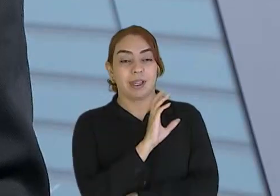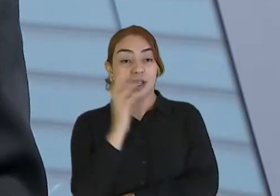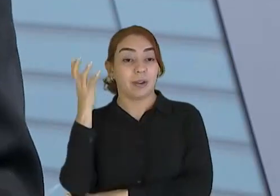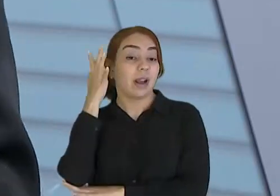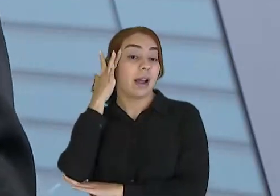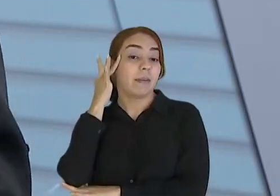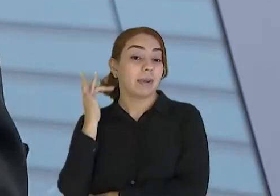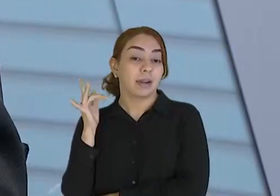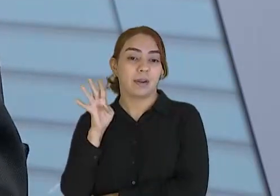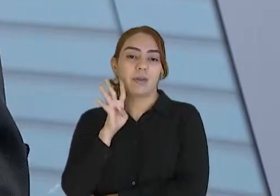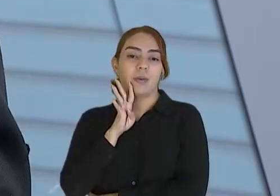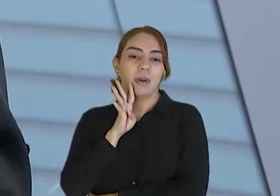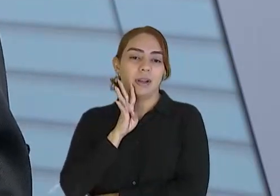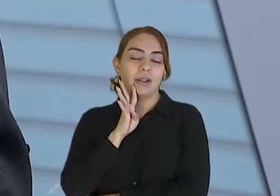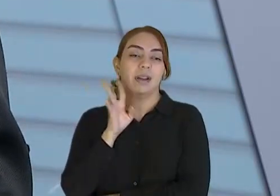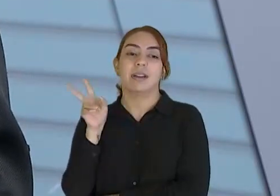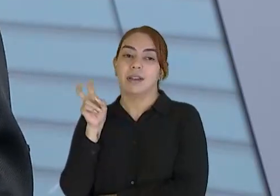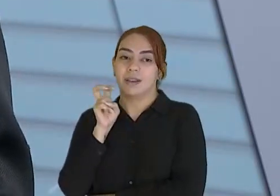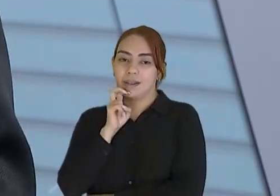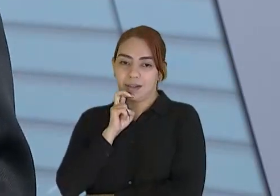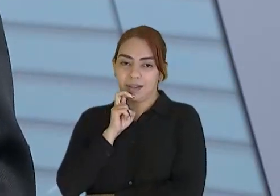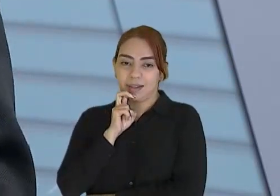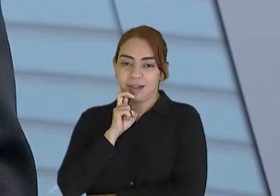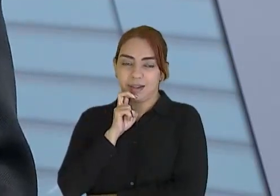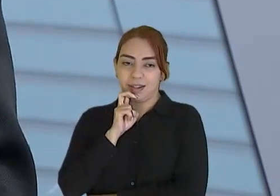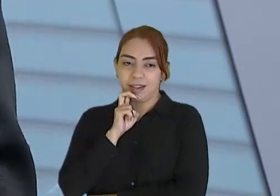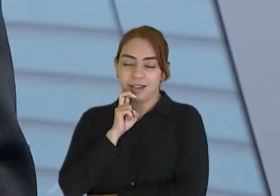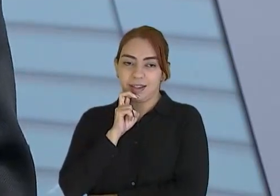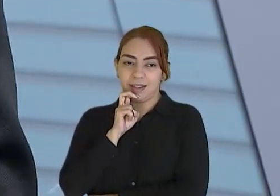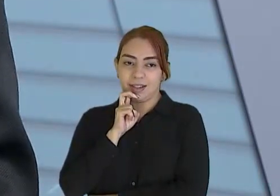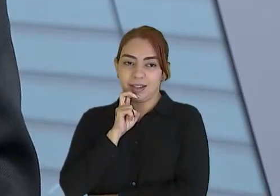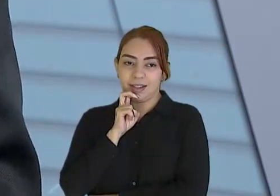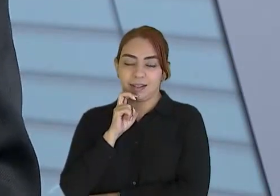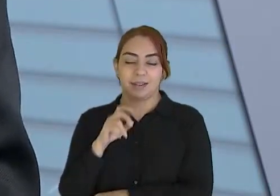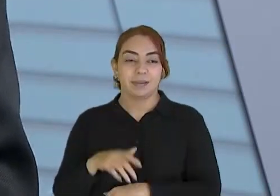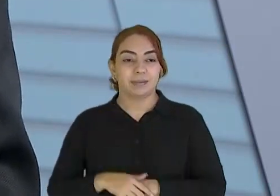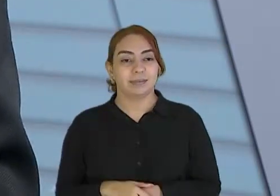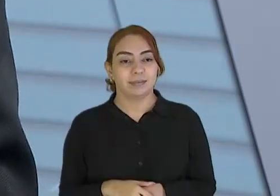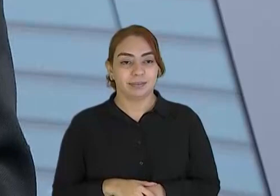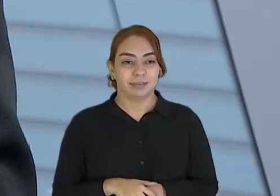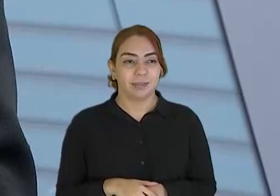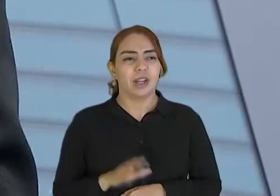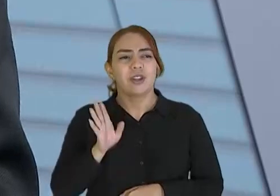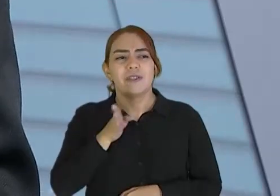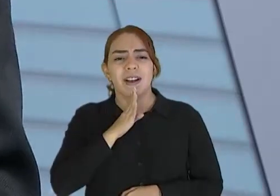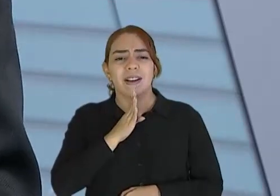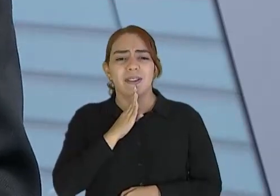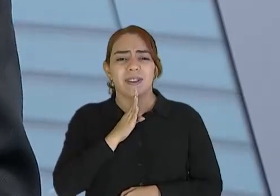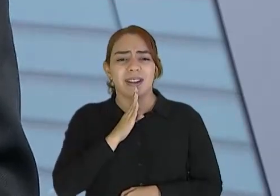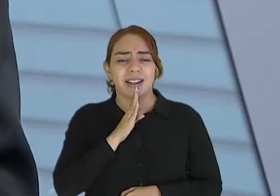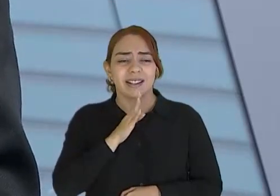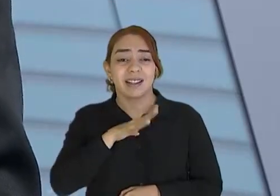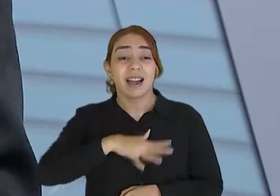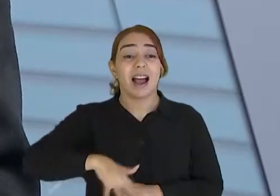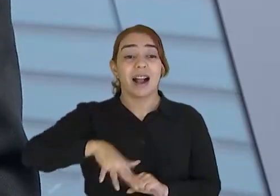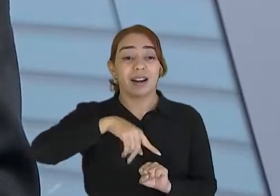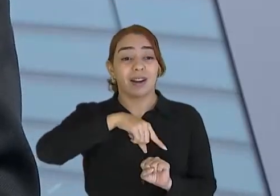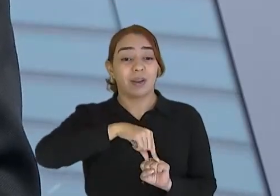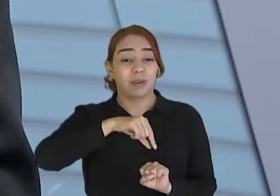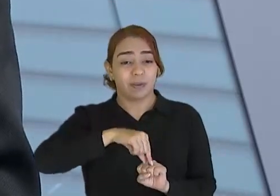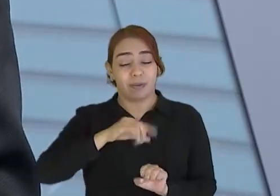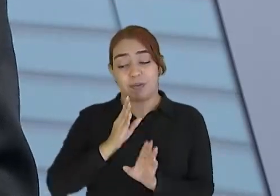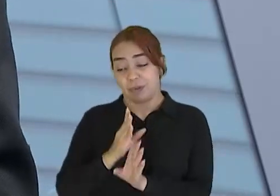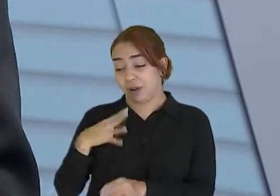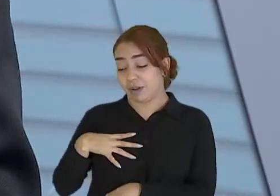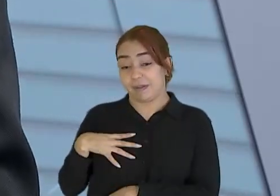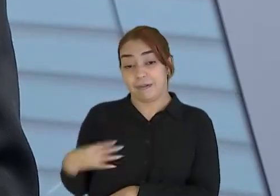amanhã, na quarta e depois na quinta-feira. E a gente falando aqui da Unifor, quem já foi no campus da Unifor, eu tive uma filha